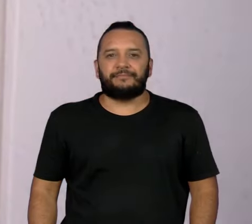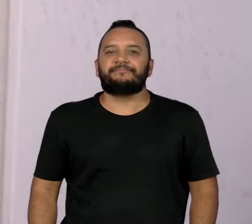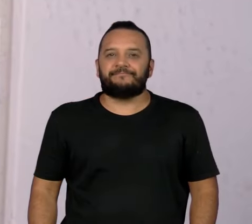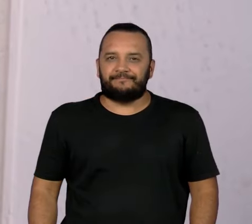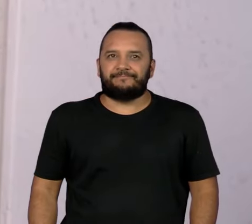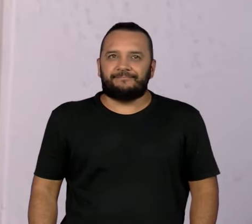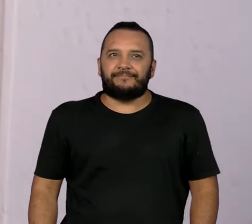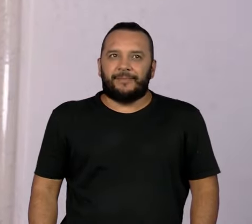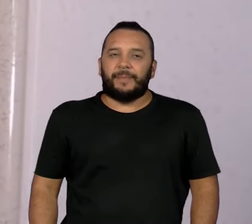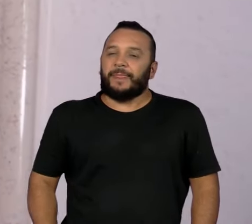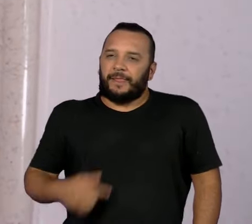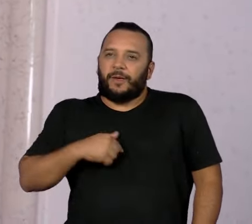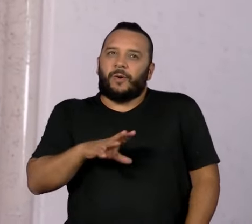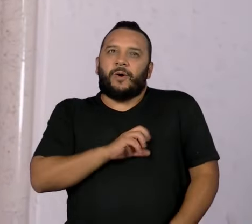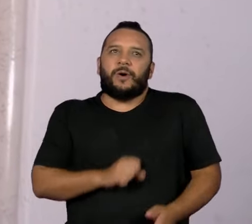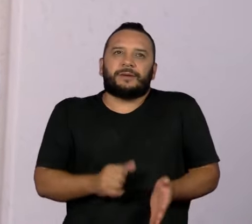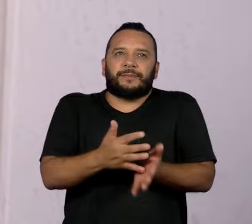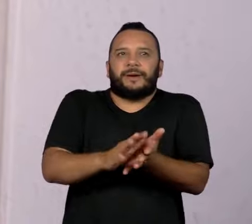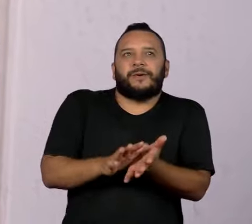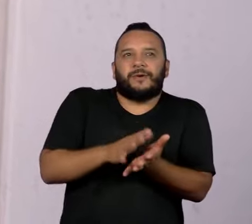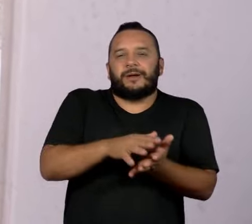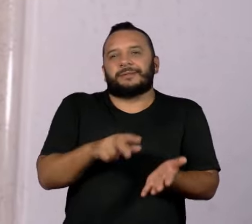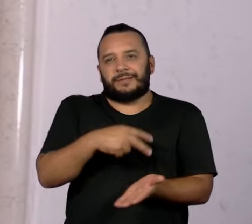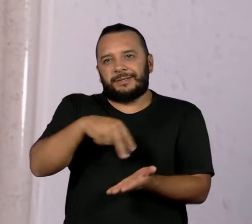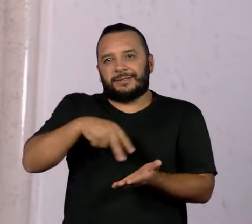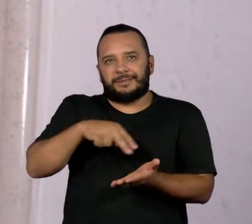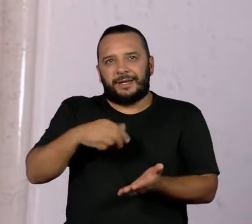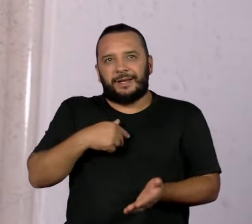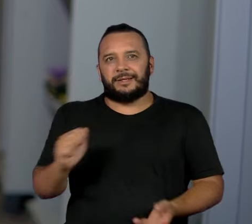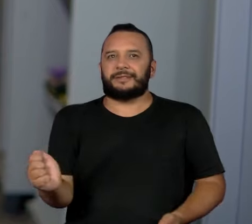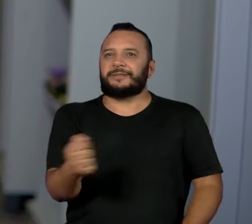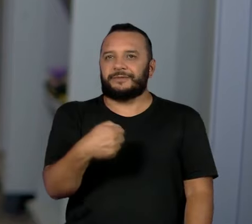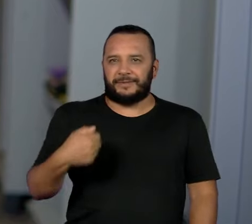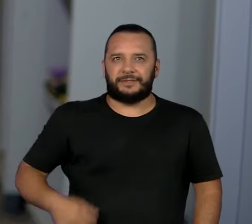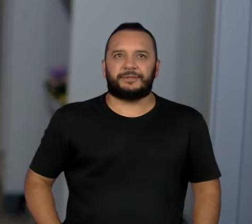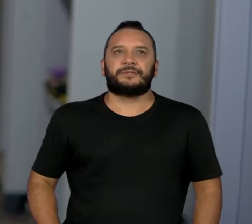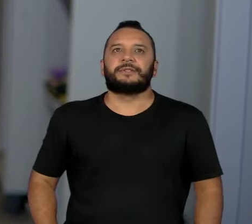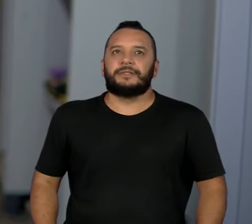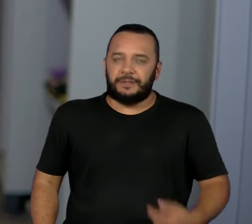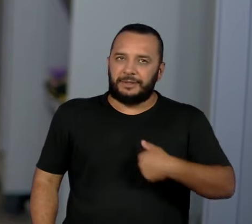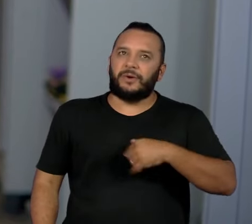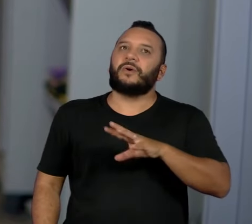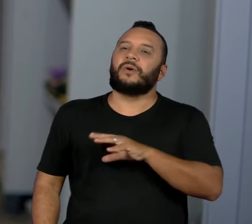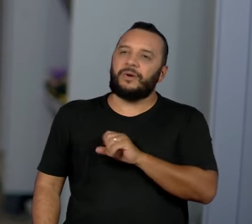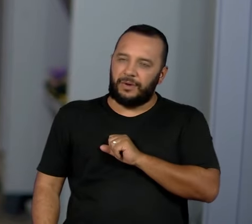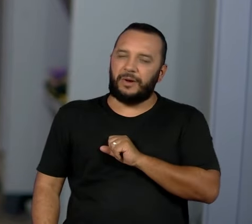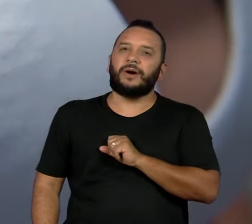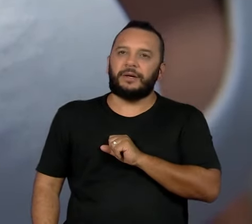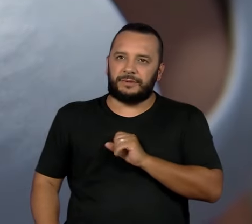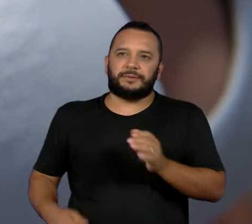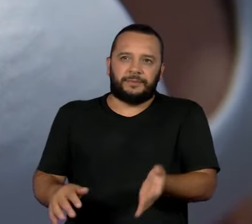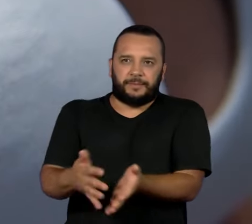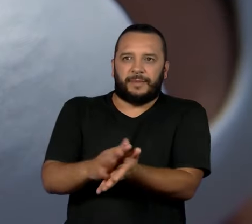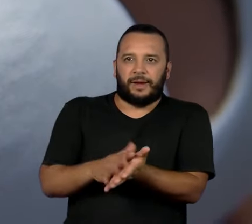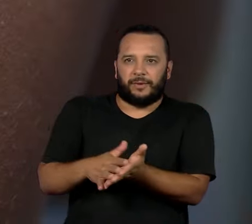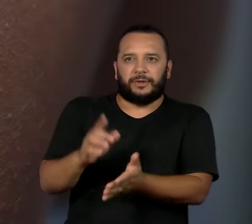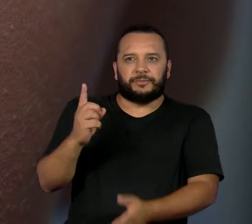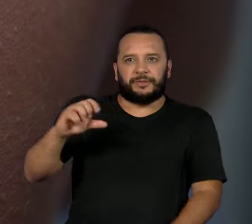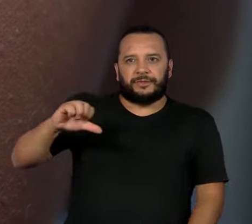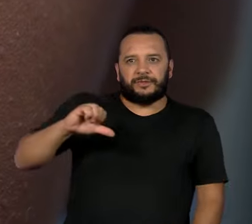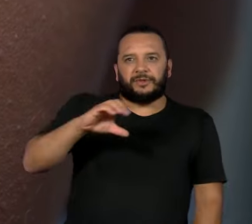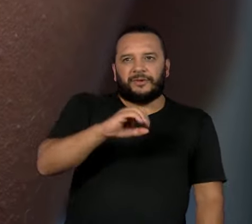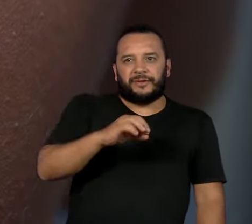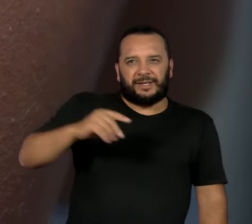Geralmente eu gosto de ir pro pagode, dançar, tomar uma cervejinha. Eu gosto do pagode sendo pagode anos 90. Dos